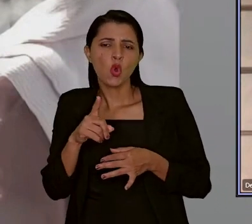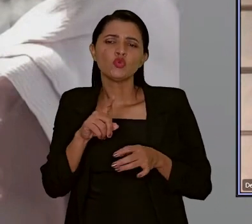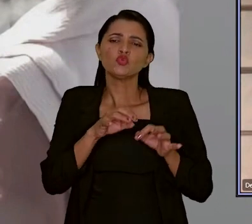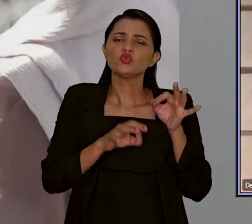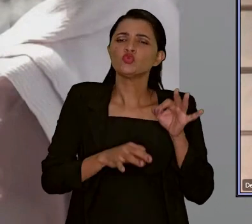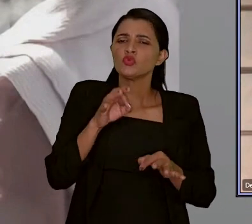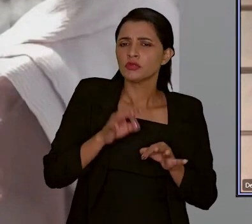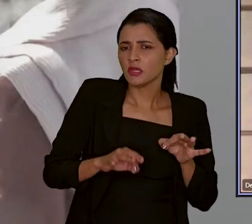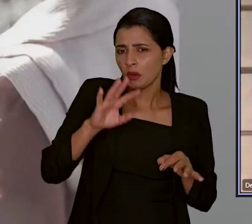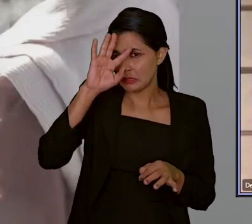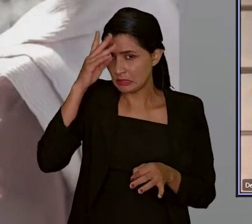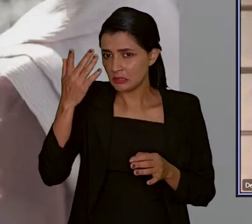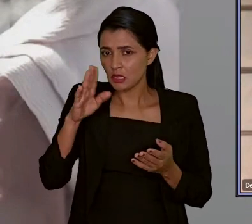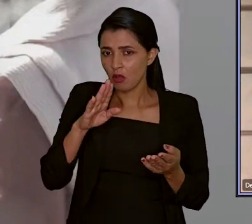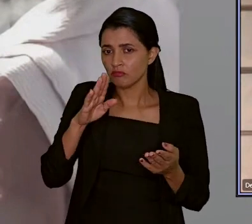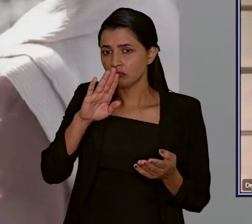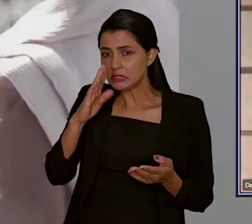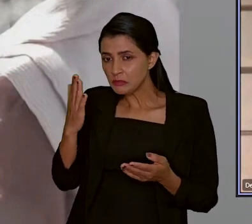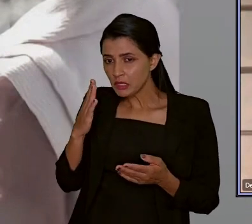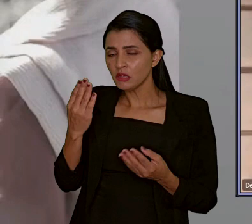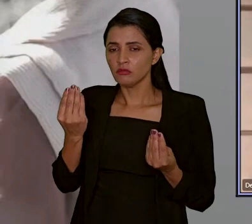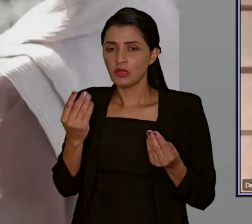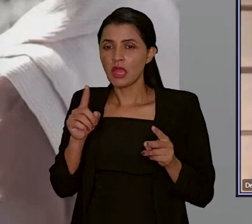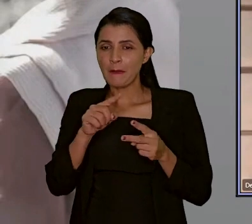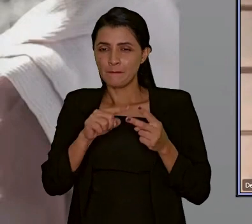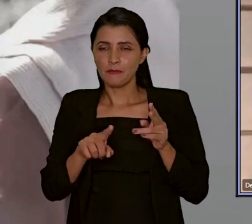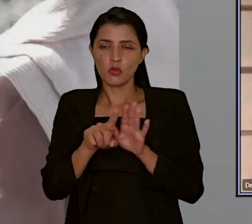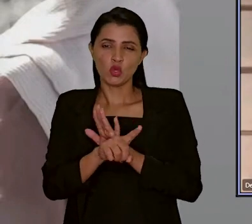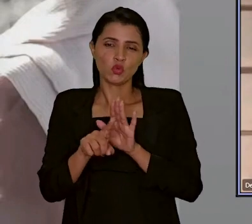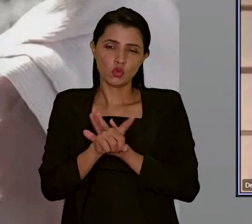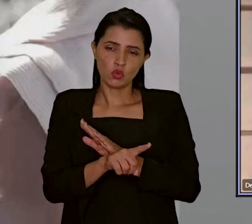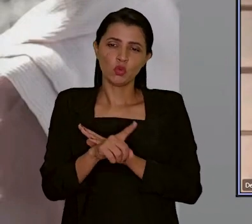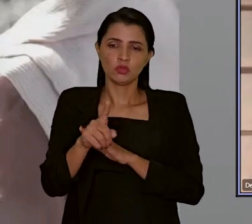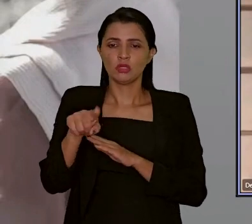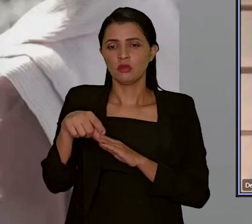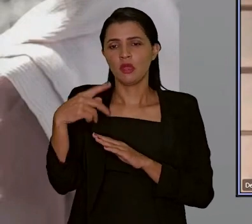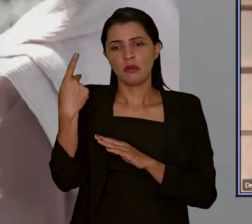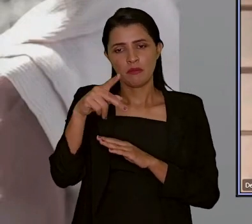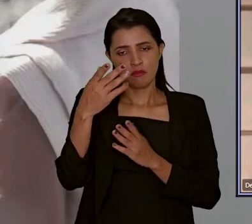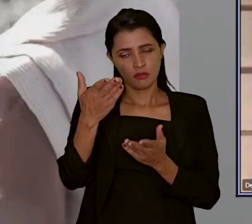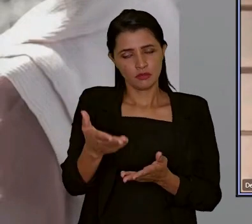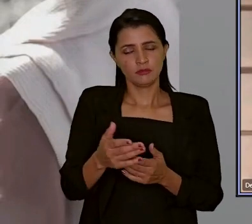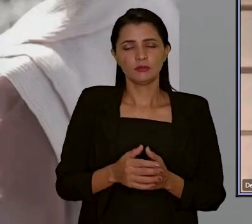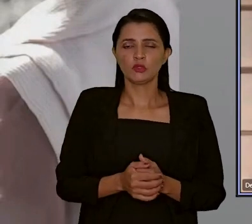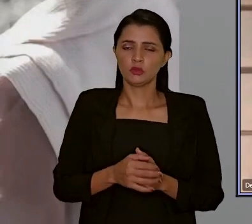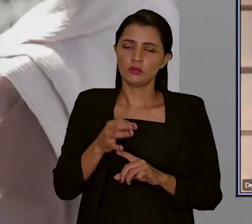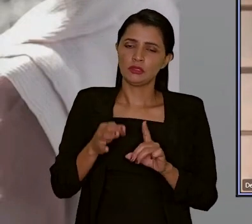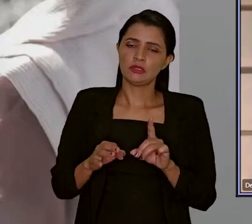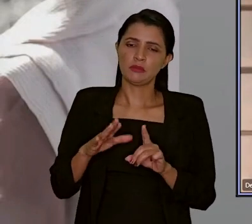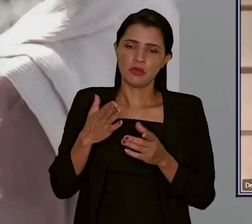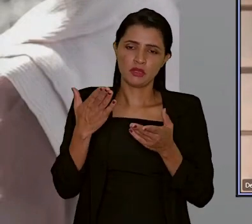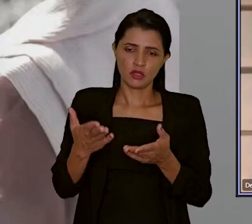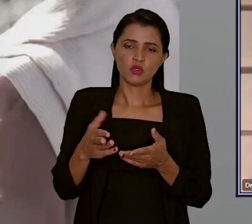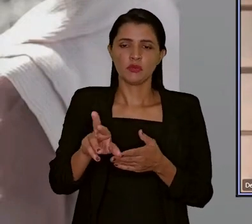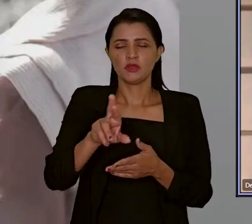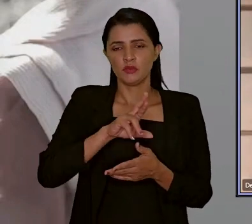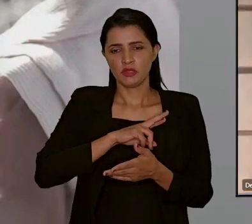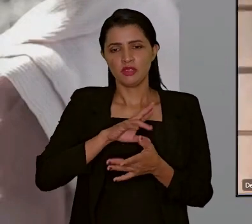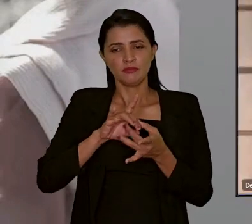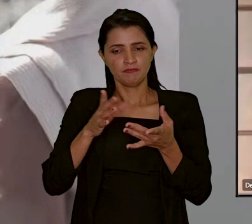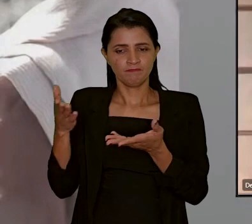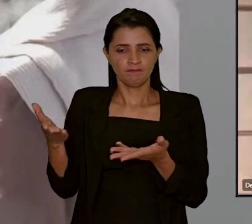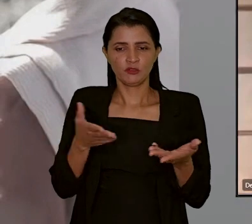decisão espelho? Então, são as duas perguntas que são dirigidas ao desembargador Guilherme Calmon, a quem eu concedo a palavra.